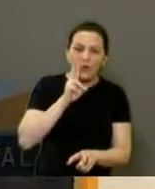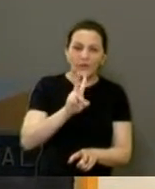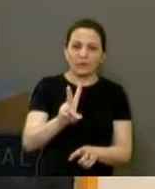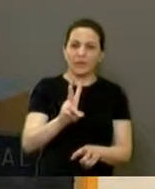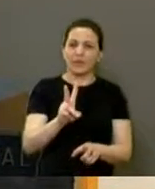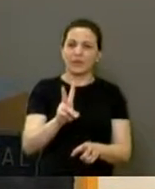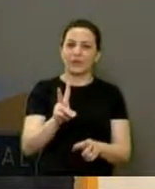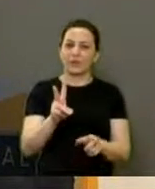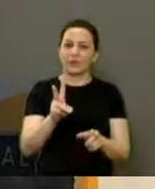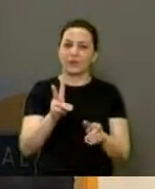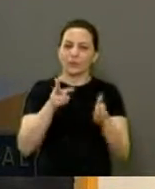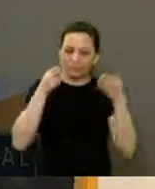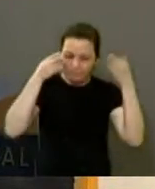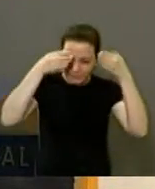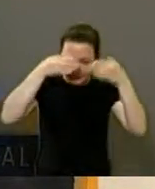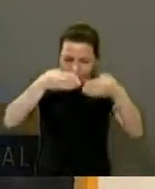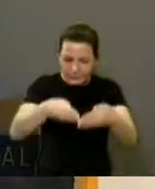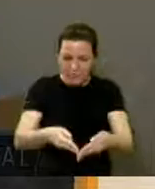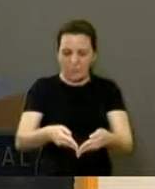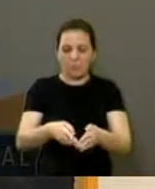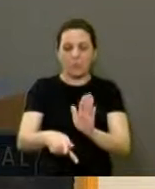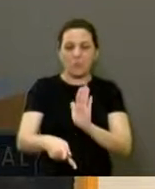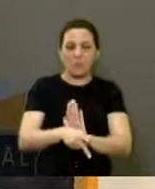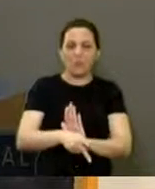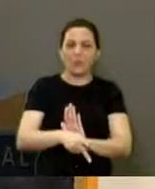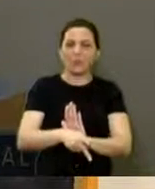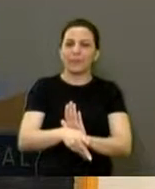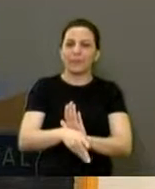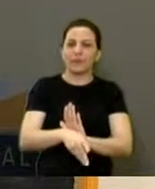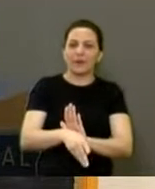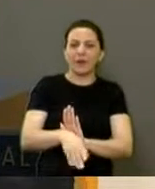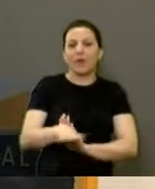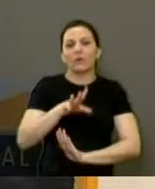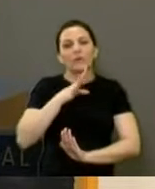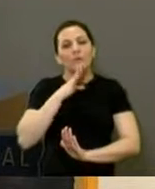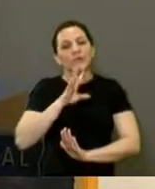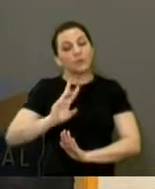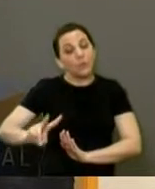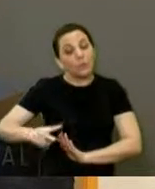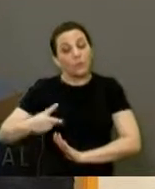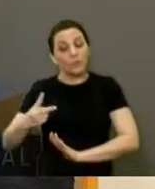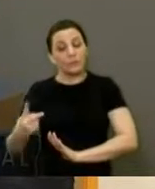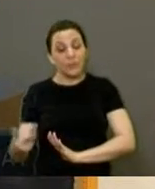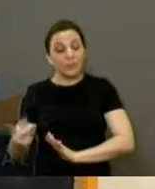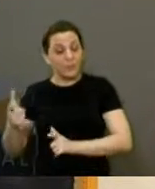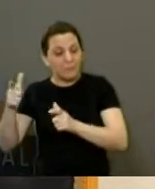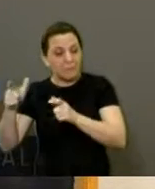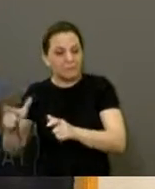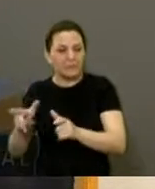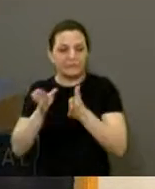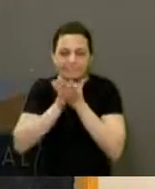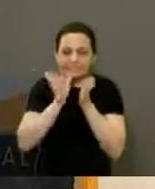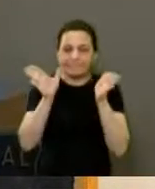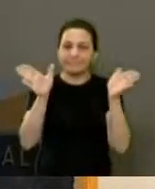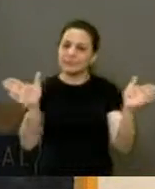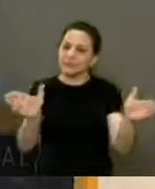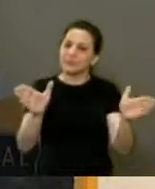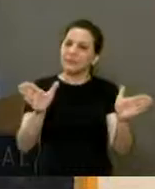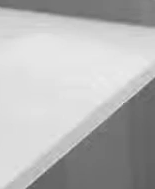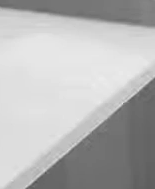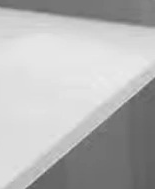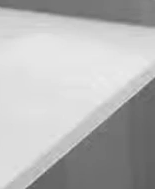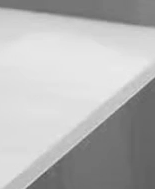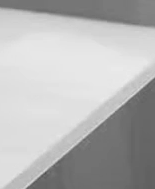o seu ângulo de visão, sem escutar o contraditório. Será que isso é sério?